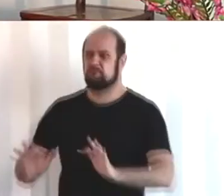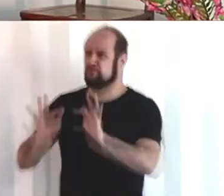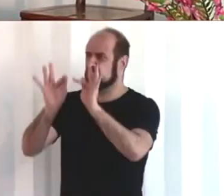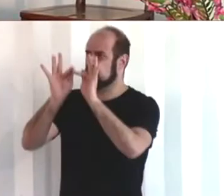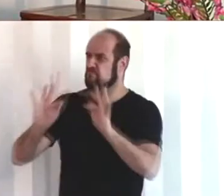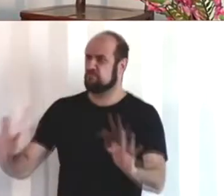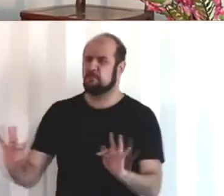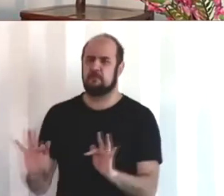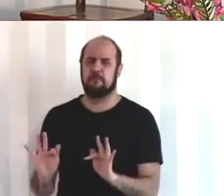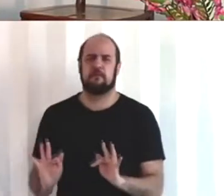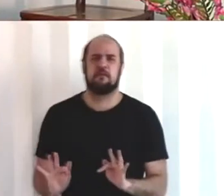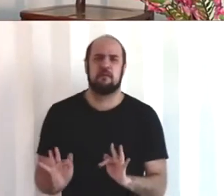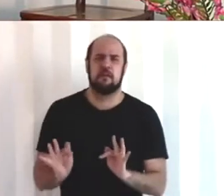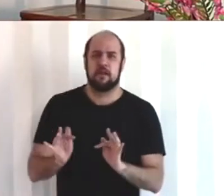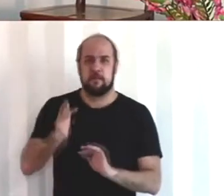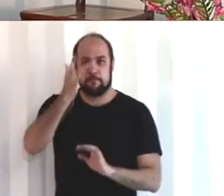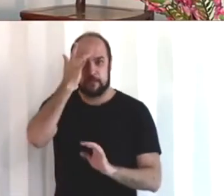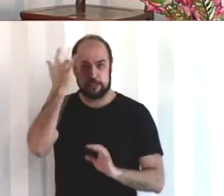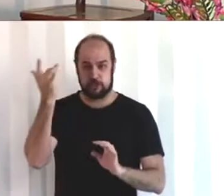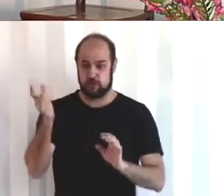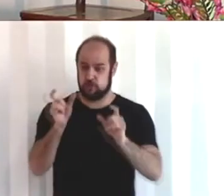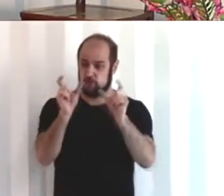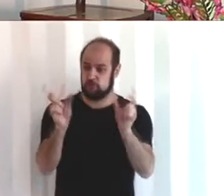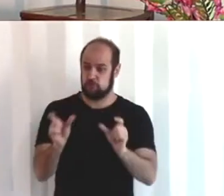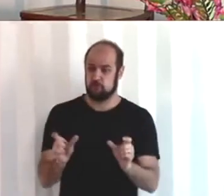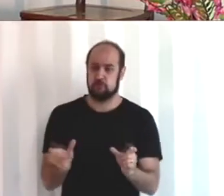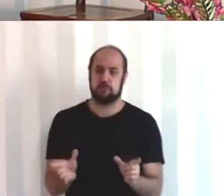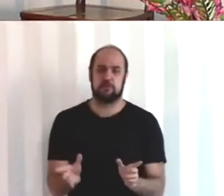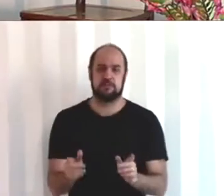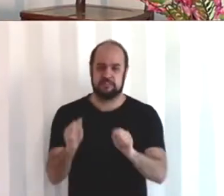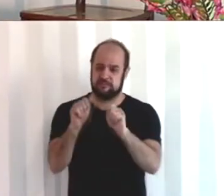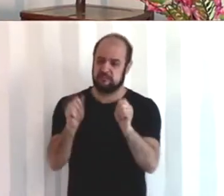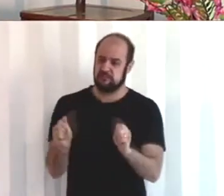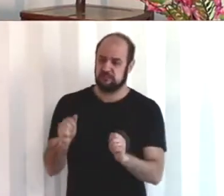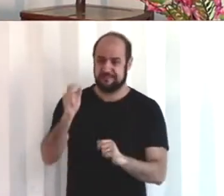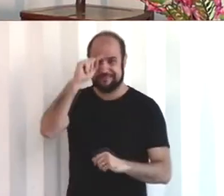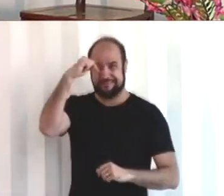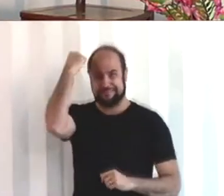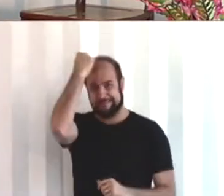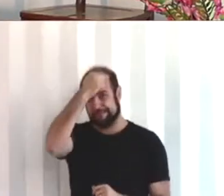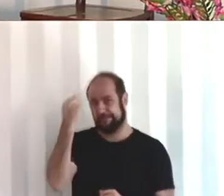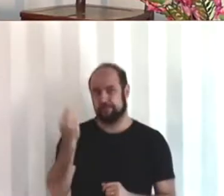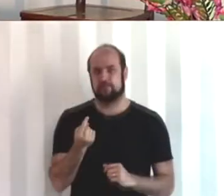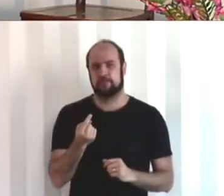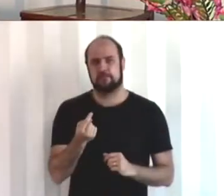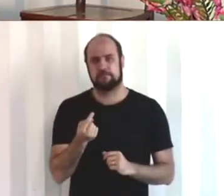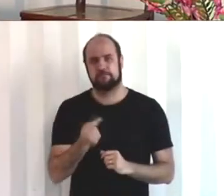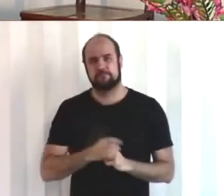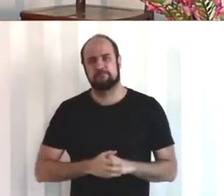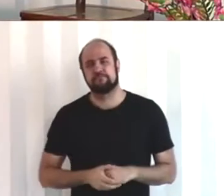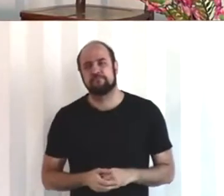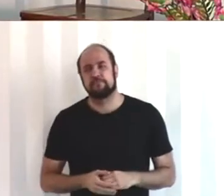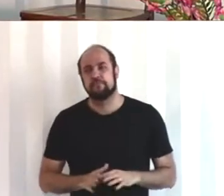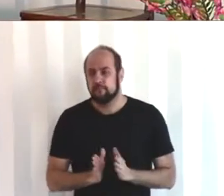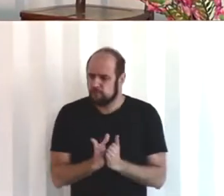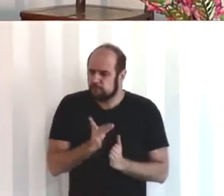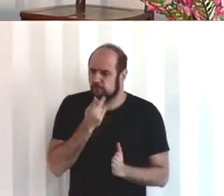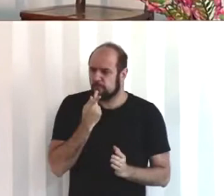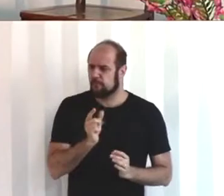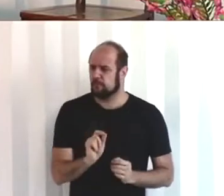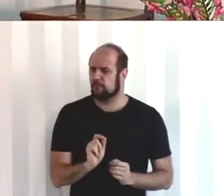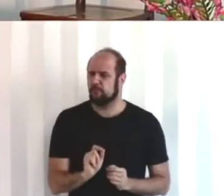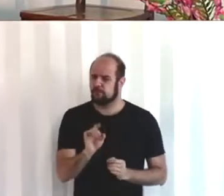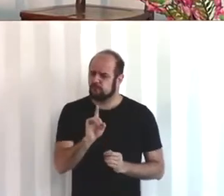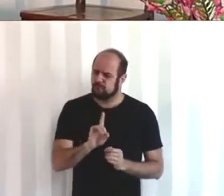para os santos que eles assim atribuíam, vultos, homens que eles veneravam. A palavra de Deus diz que